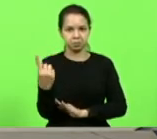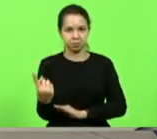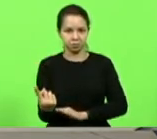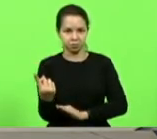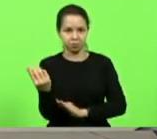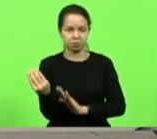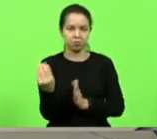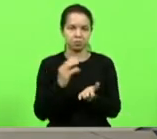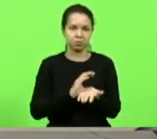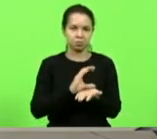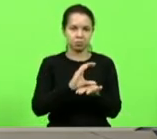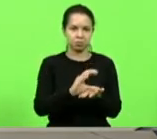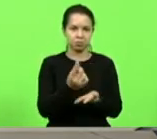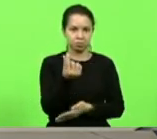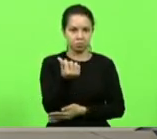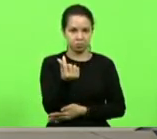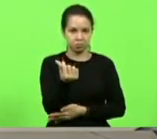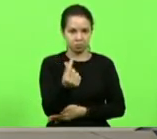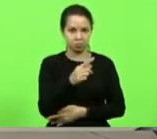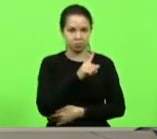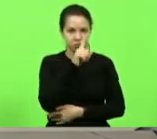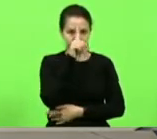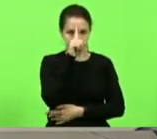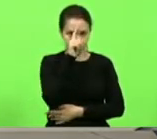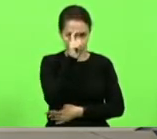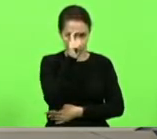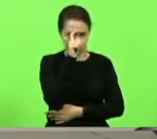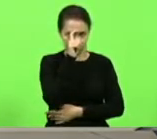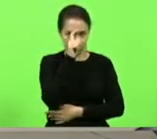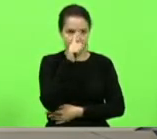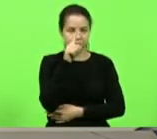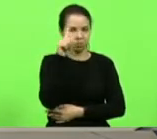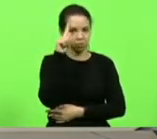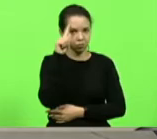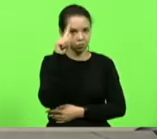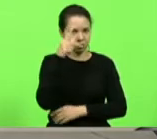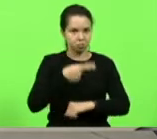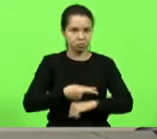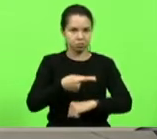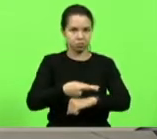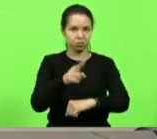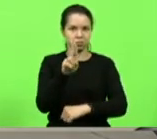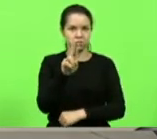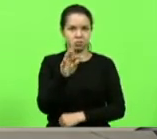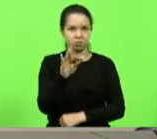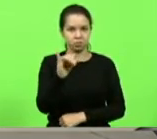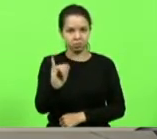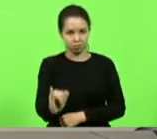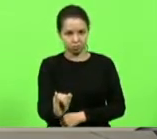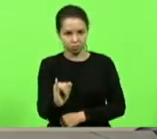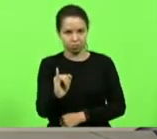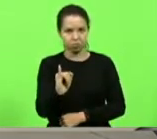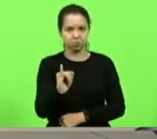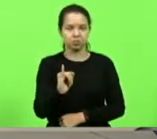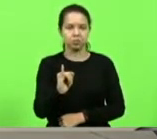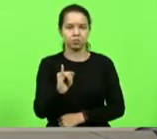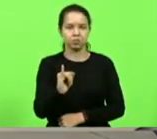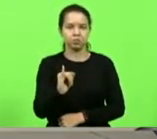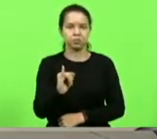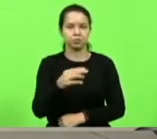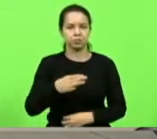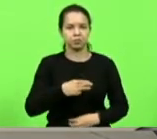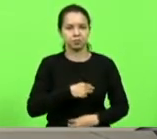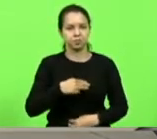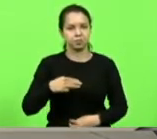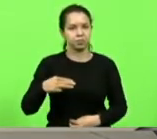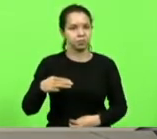das diárias de leitos de UTI, de unidades de terapias intensiva, não habilitados pelo Ministério